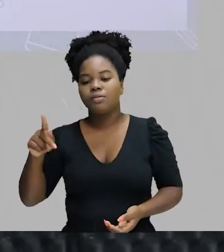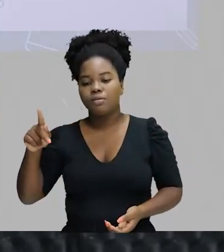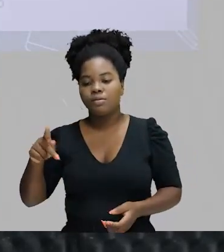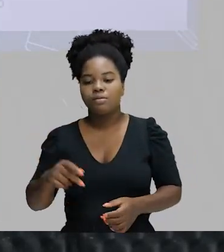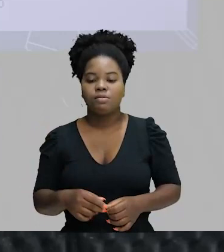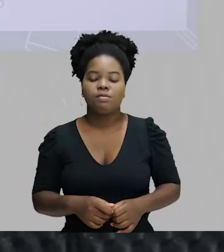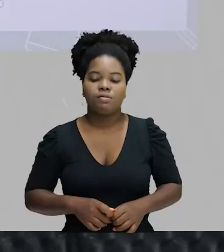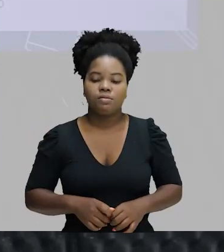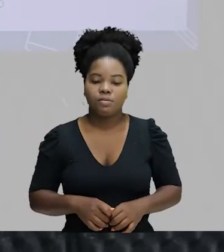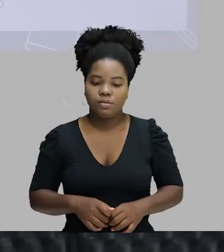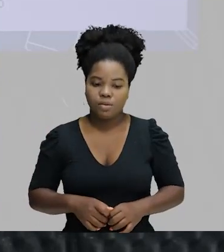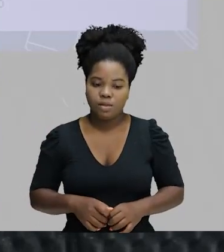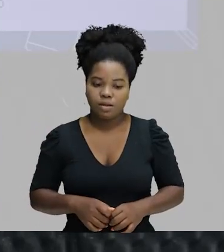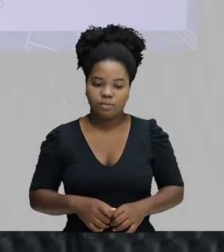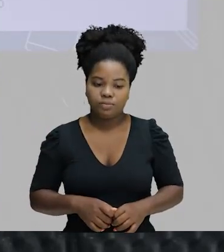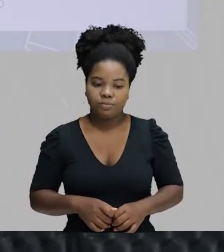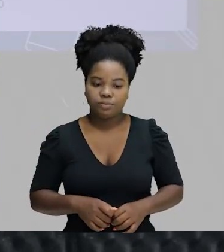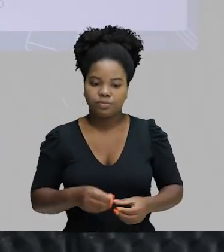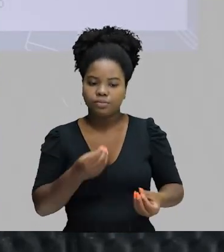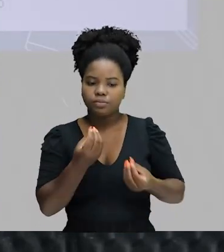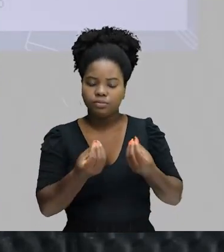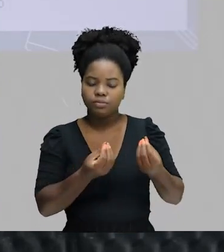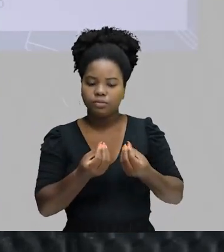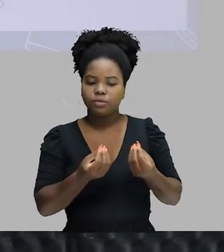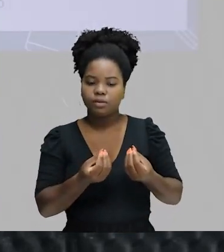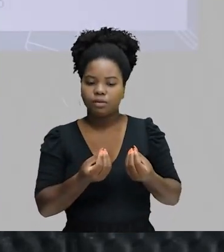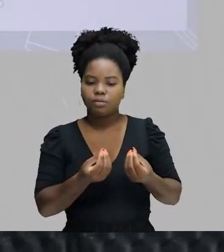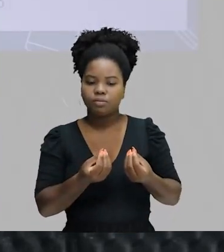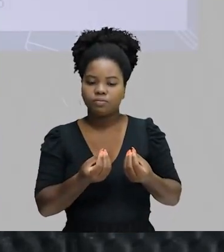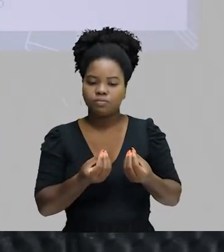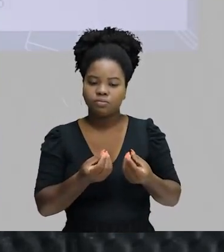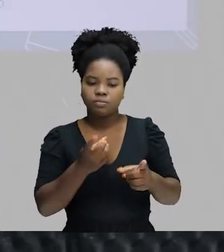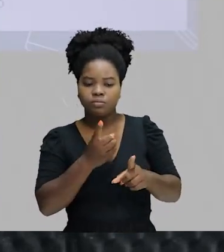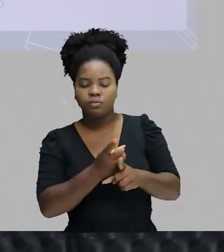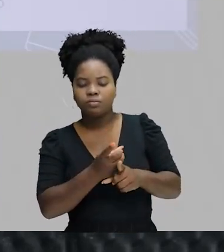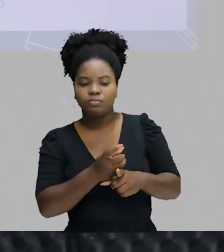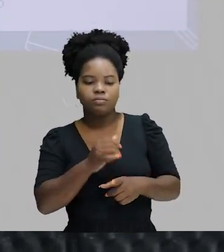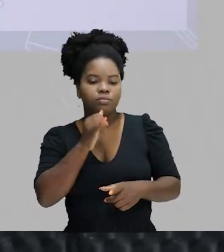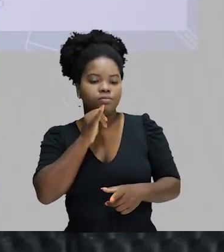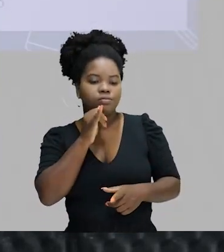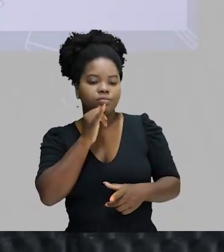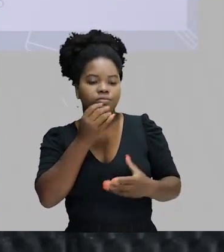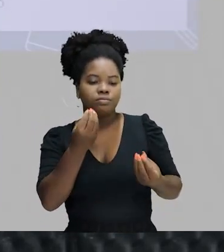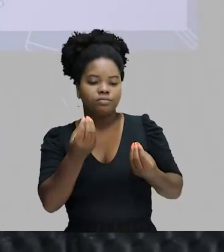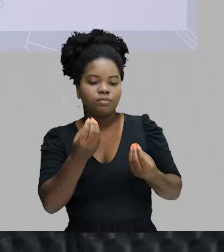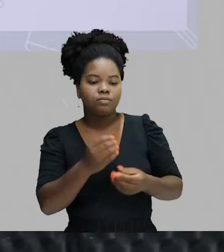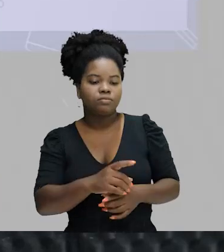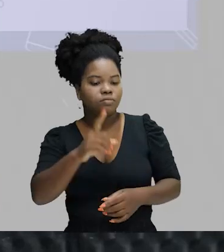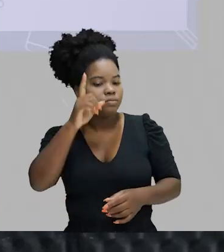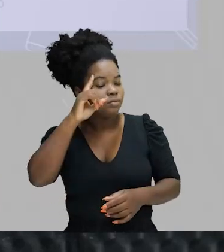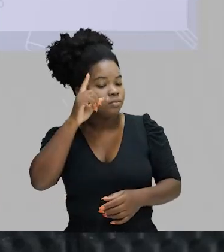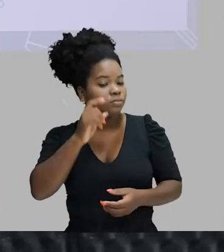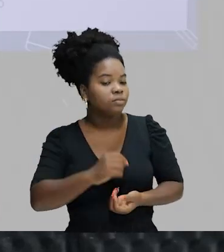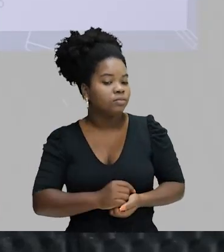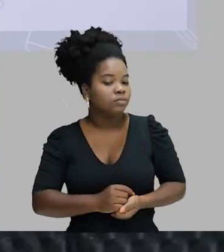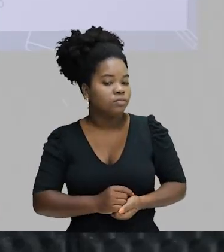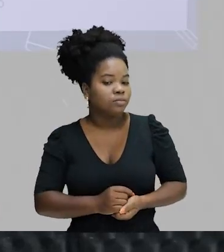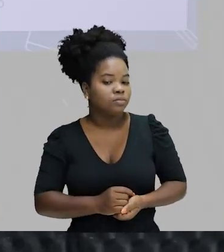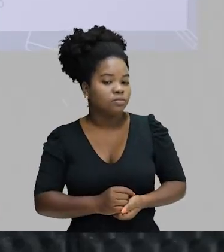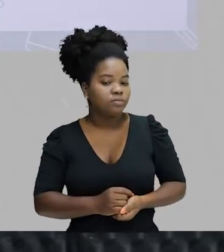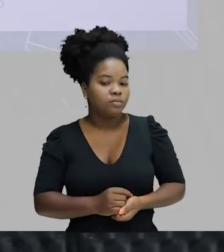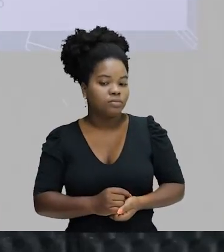PP. Então, onde a gente vai empregar, onde nós podemos encontrar o polipropileno? Ó,